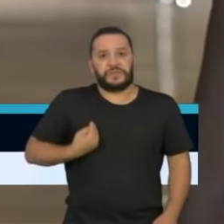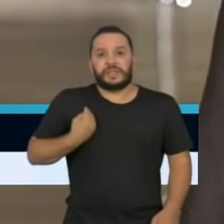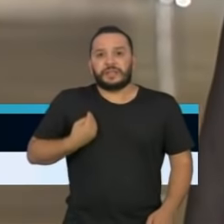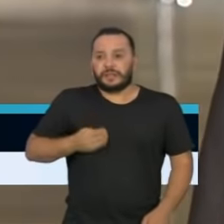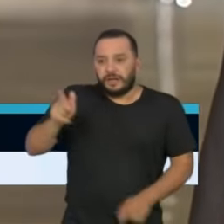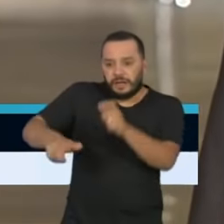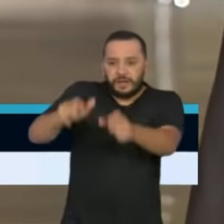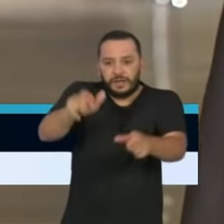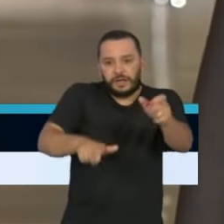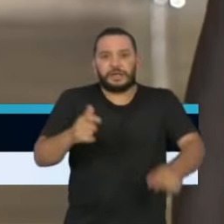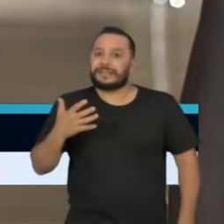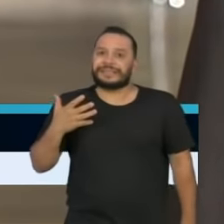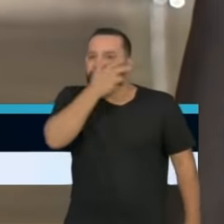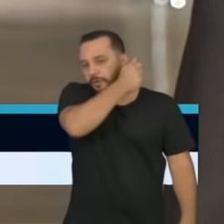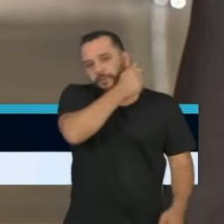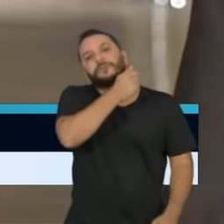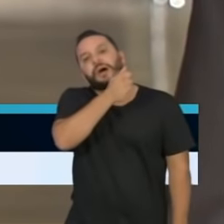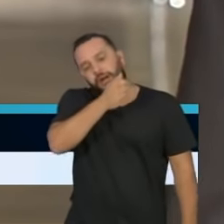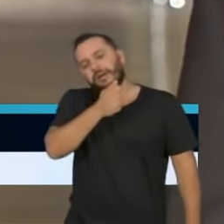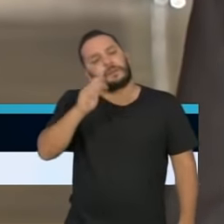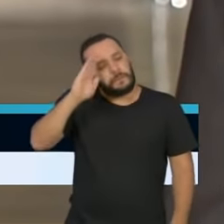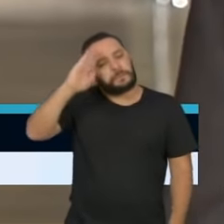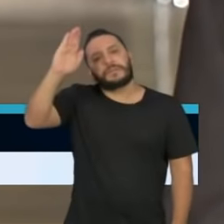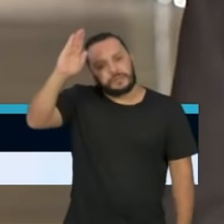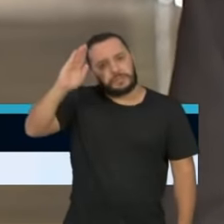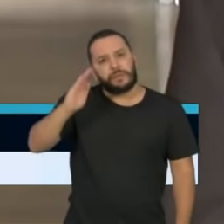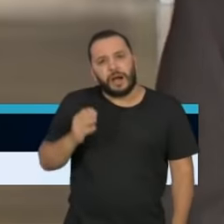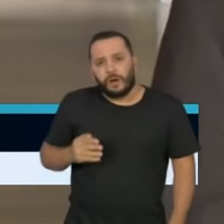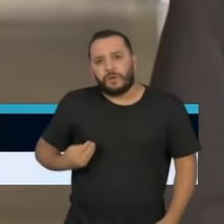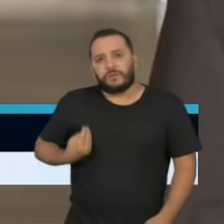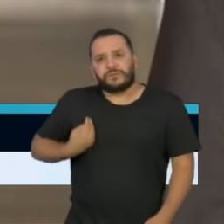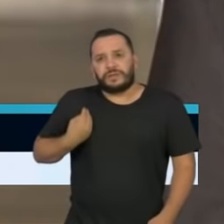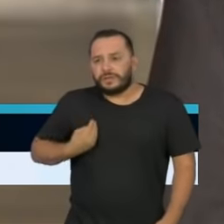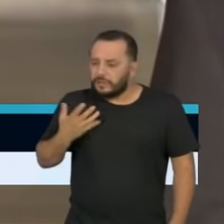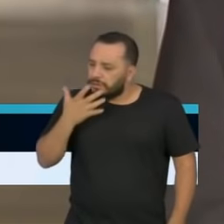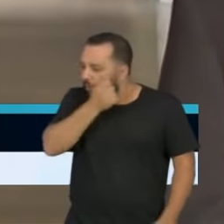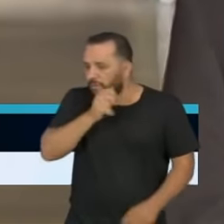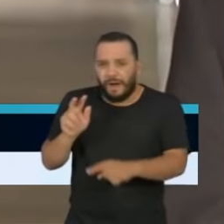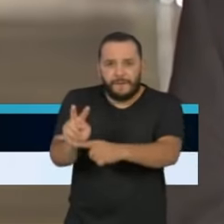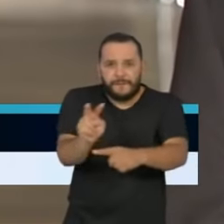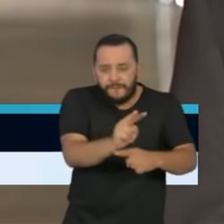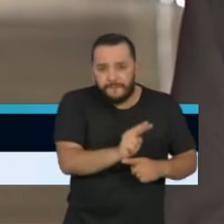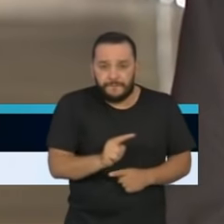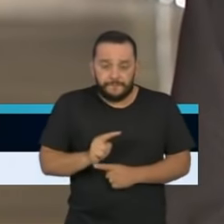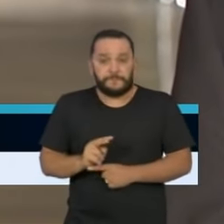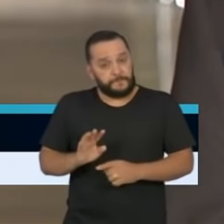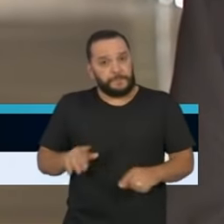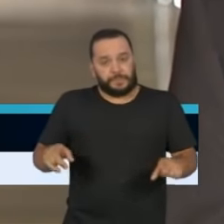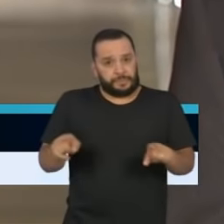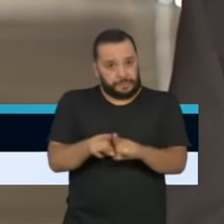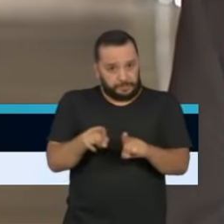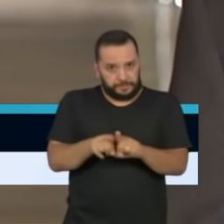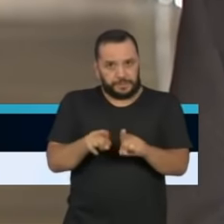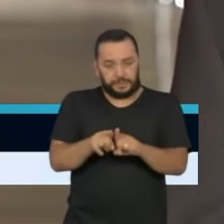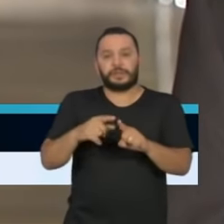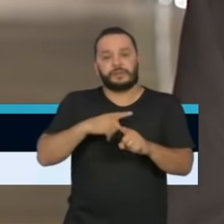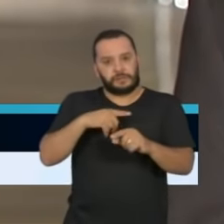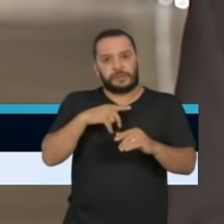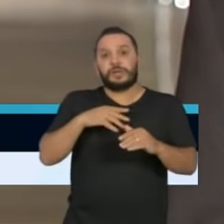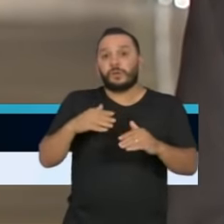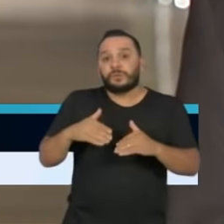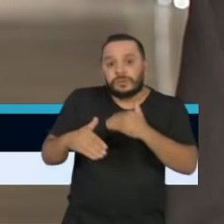a prioridade do governo do Estado de São Paulo é salvar vidas. Mantida essa prioridade, na sequência, o desenvolvimento,